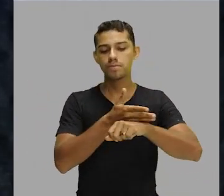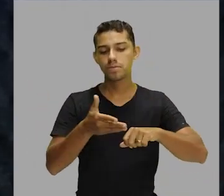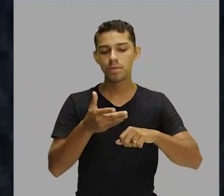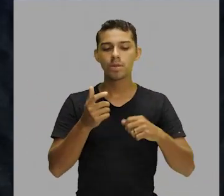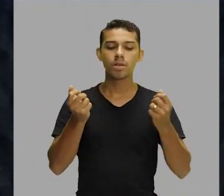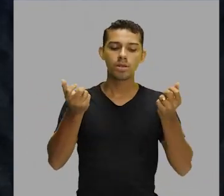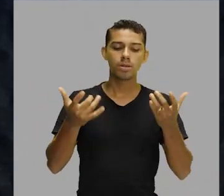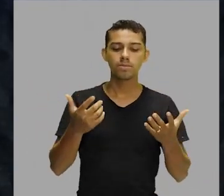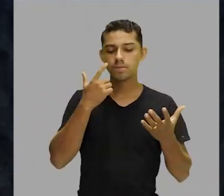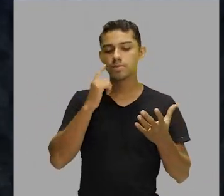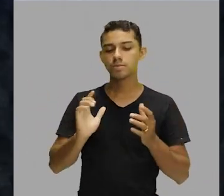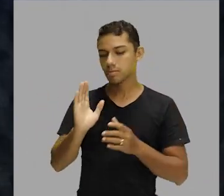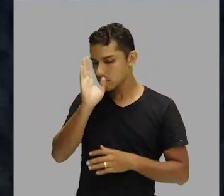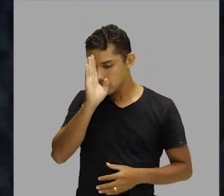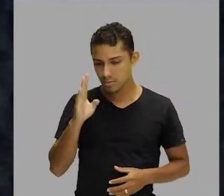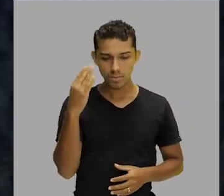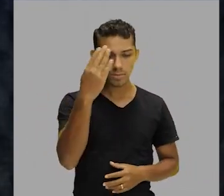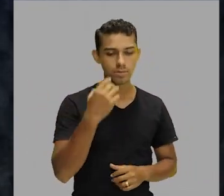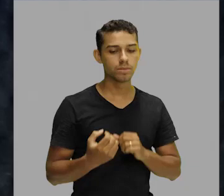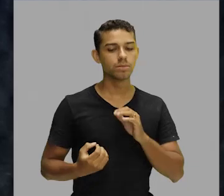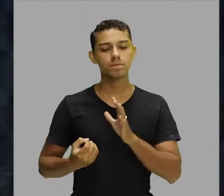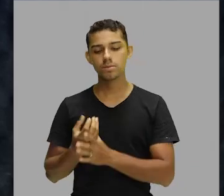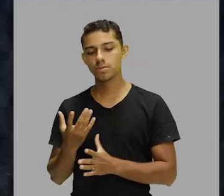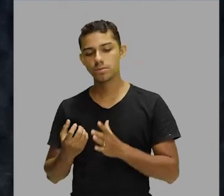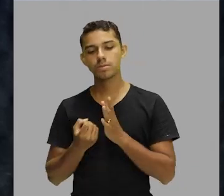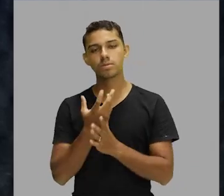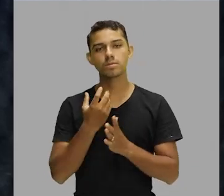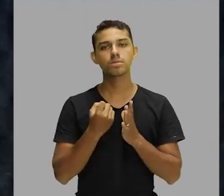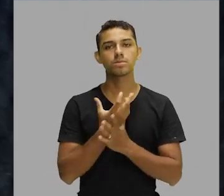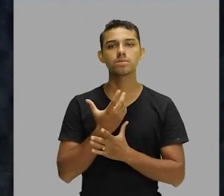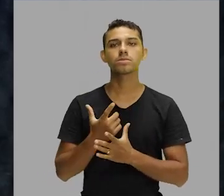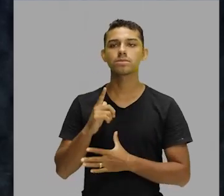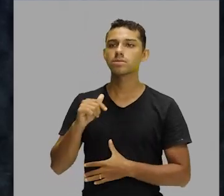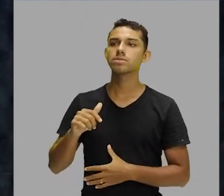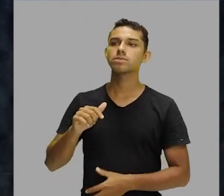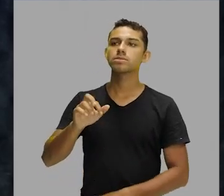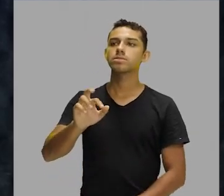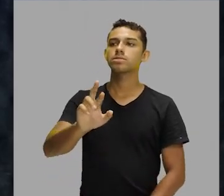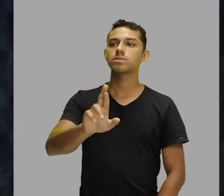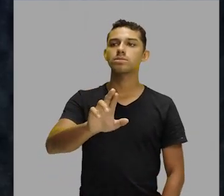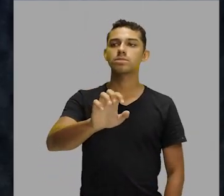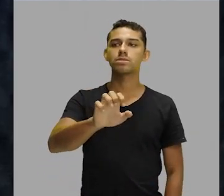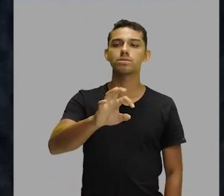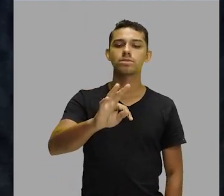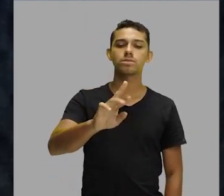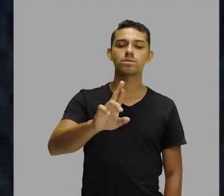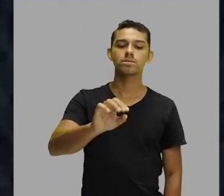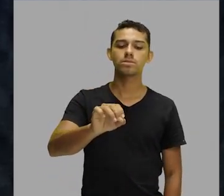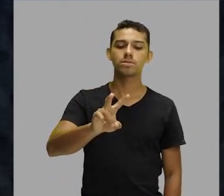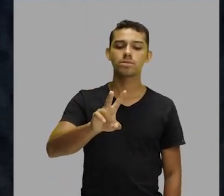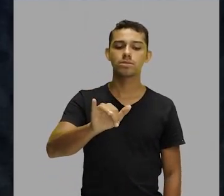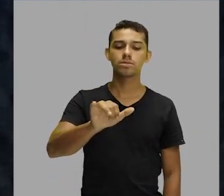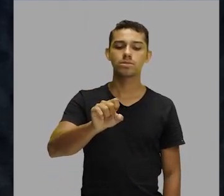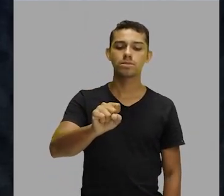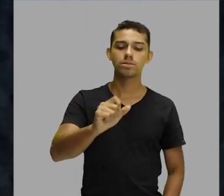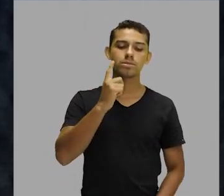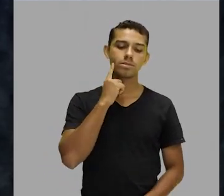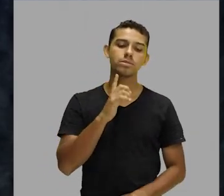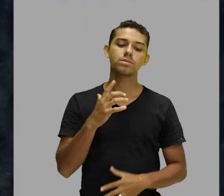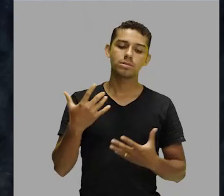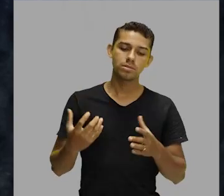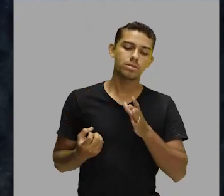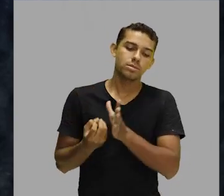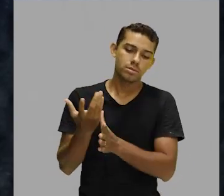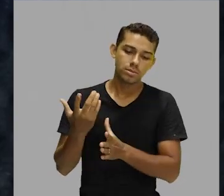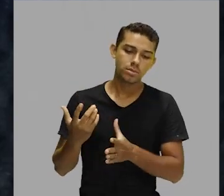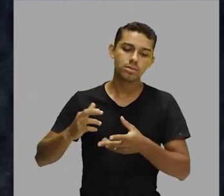aqui, na verdade, é o que acontece principalmente na reprodução do retrovírus, né? Que é um vírus cujo material